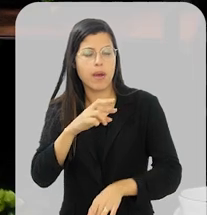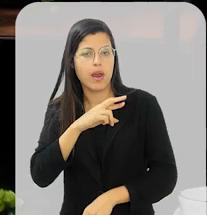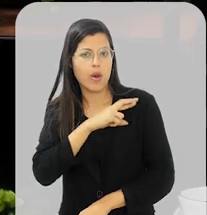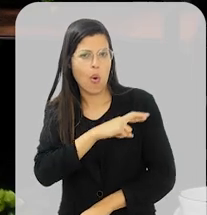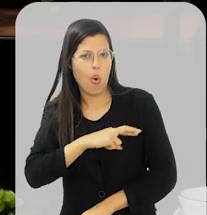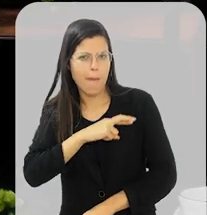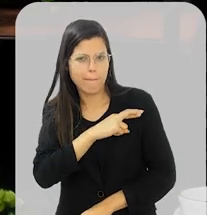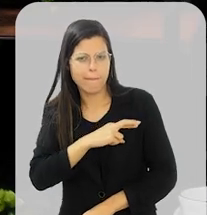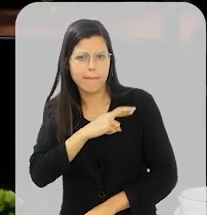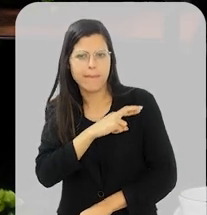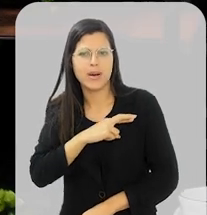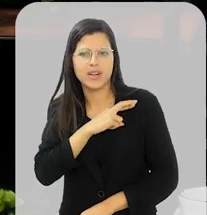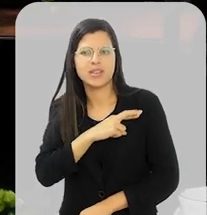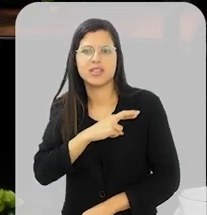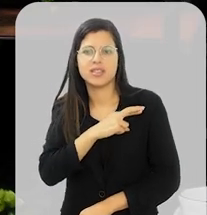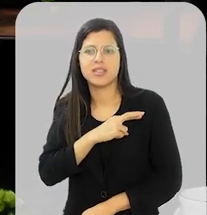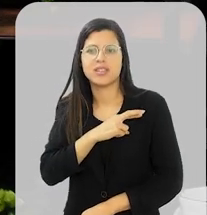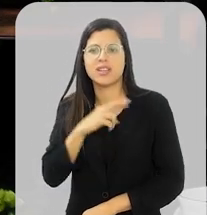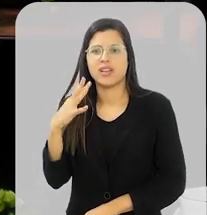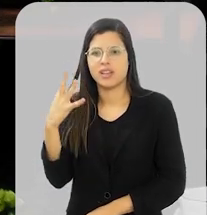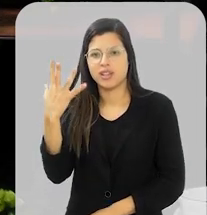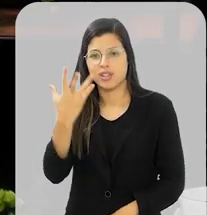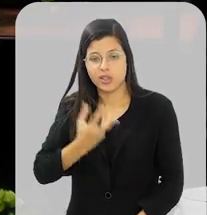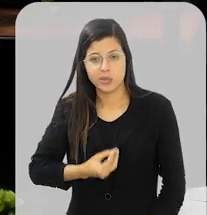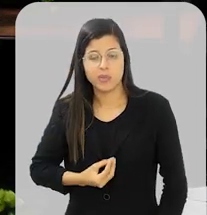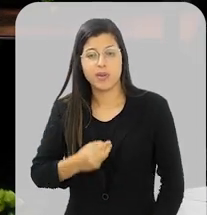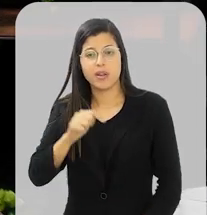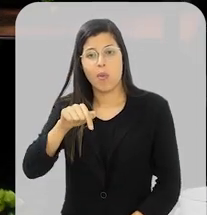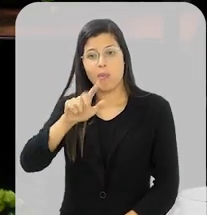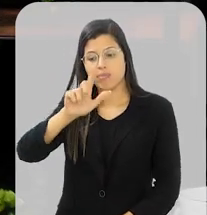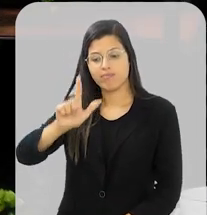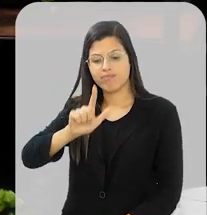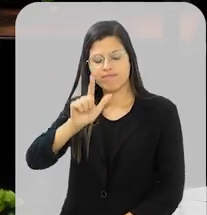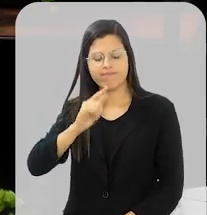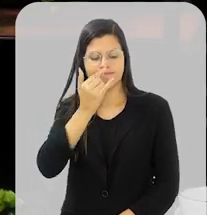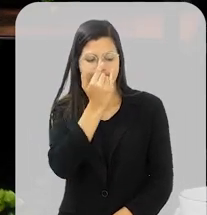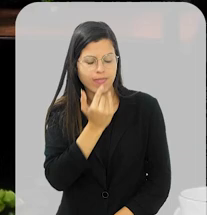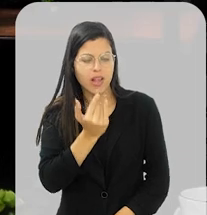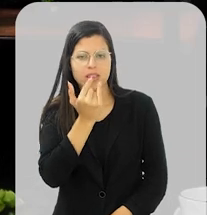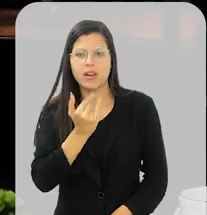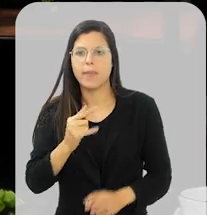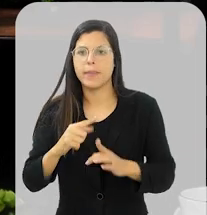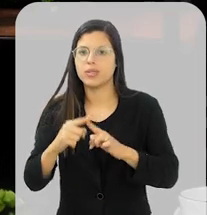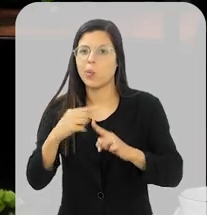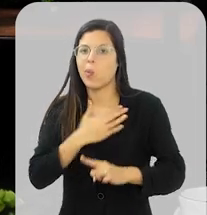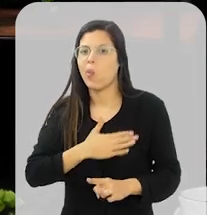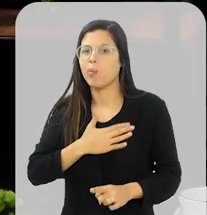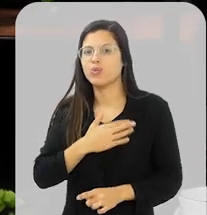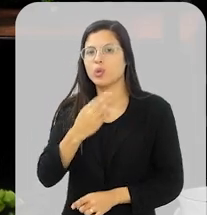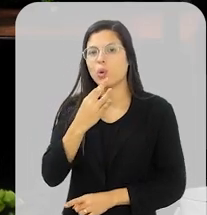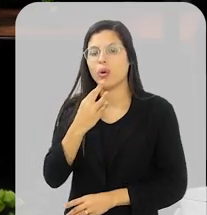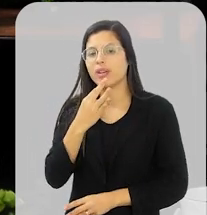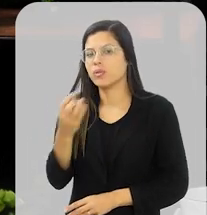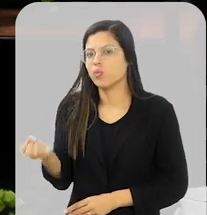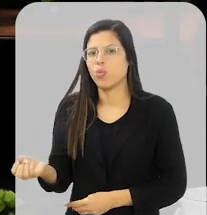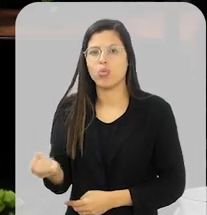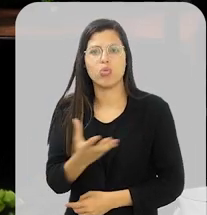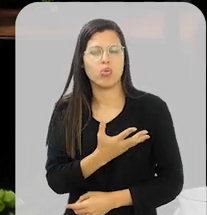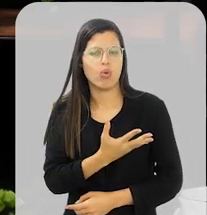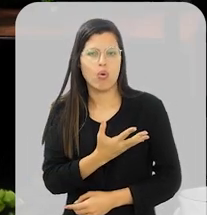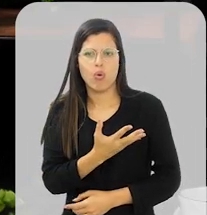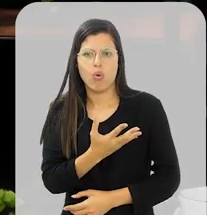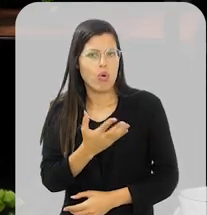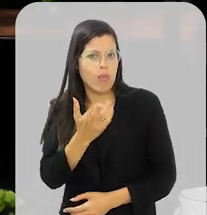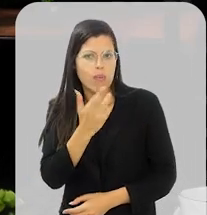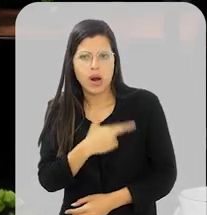romances espíritas também eu gosto muito. É uma literatura que me atrai, mas eu gosto de conhecer o novo, assim,